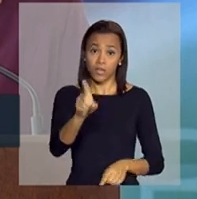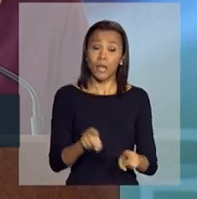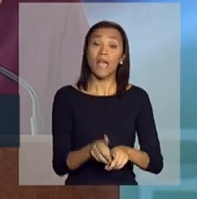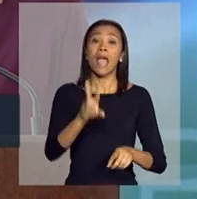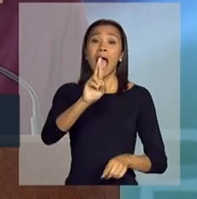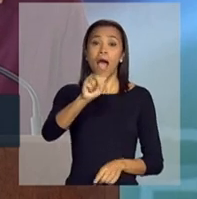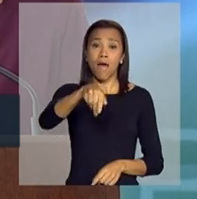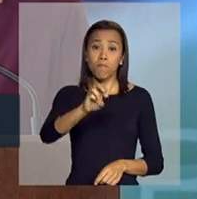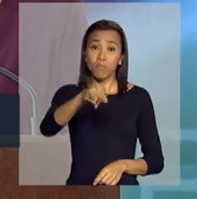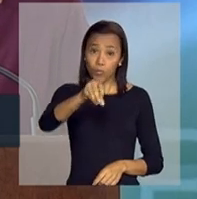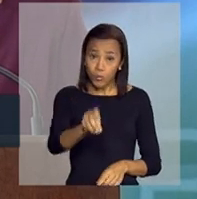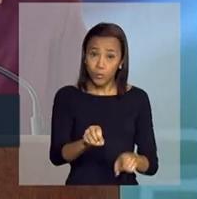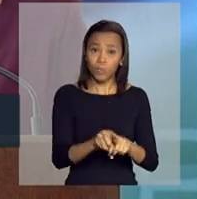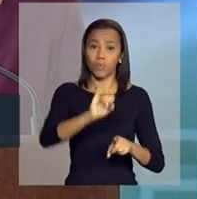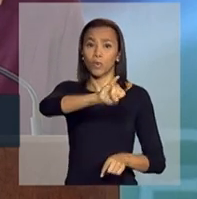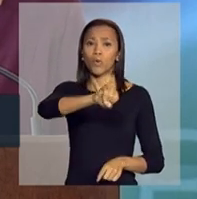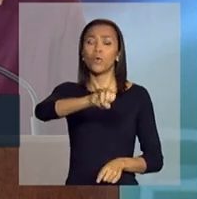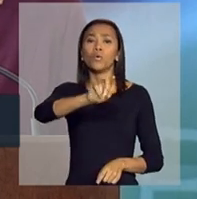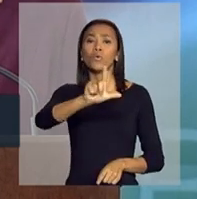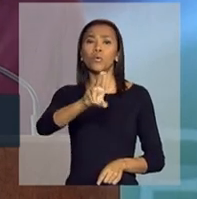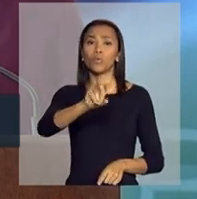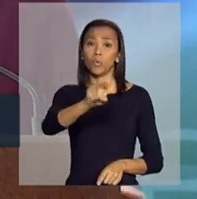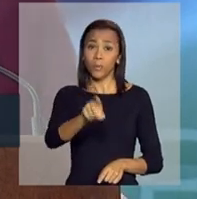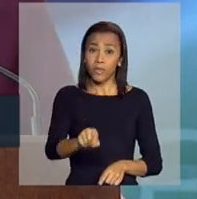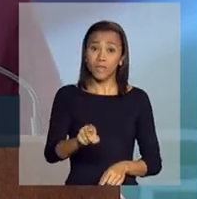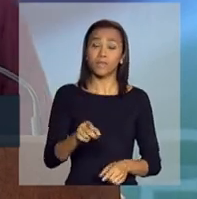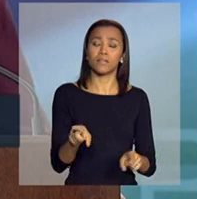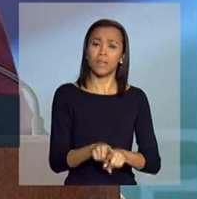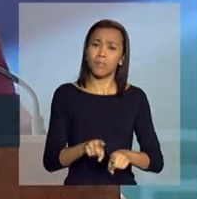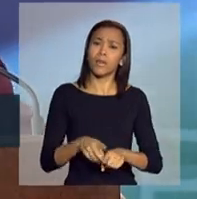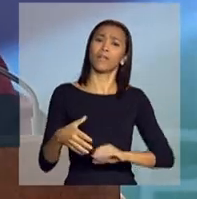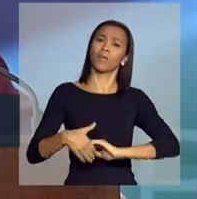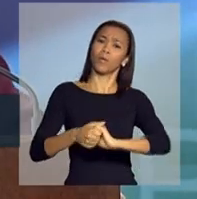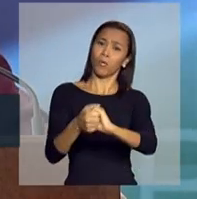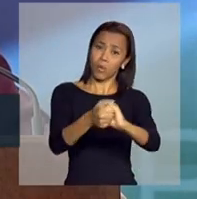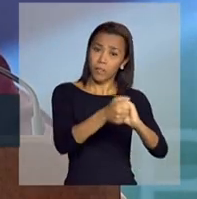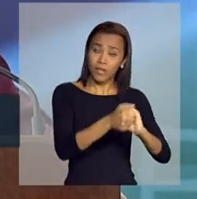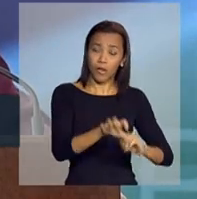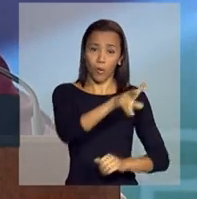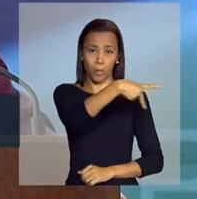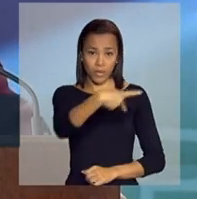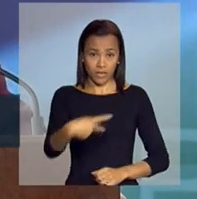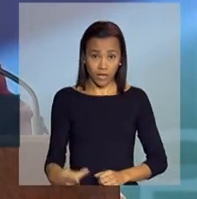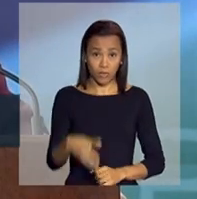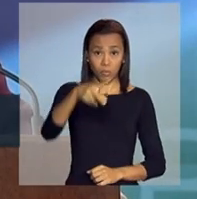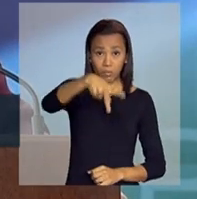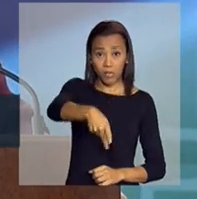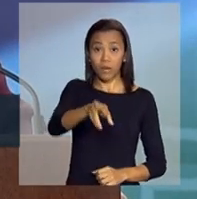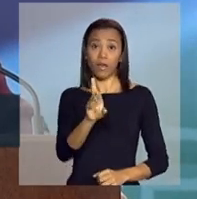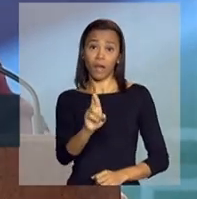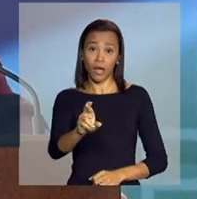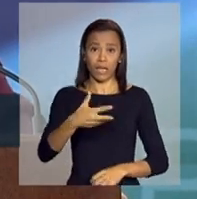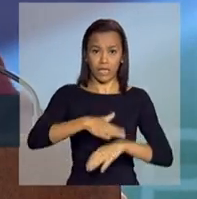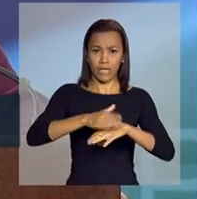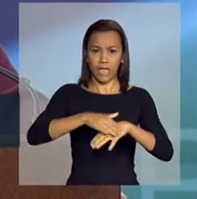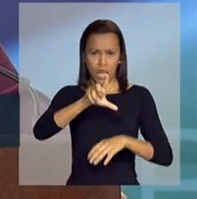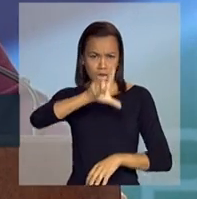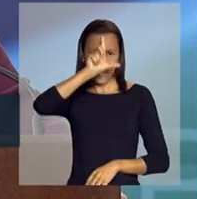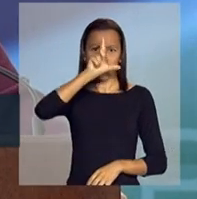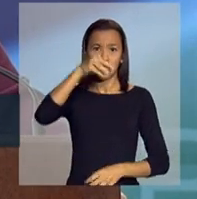Raimundo Colombo, Luiz Fernando Pezão. Queria cumprimentar o presidente do PR, líder do PR no